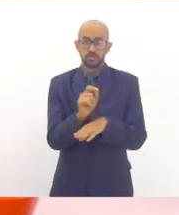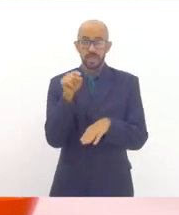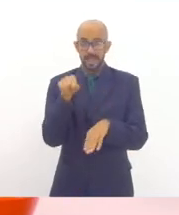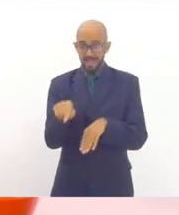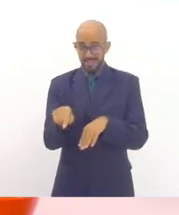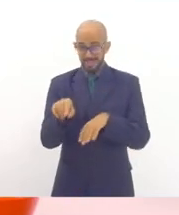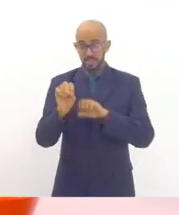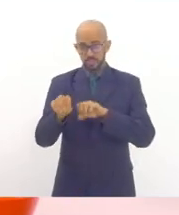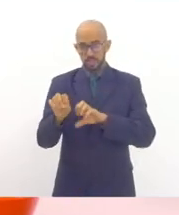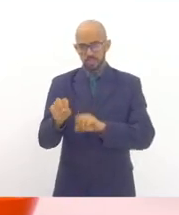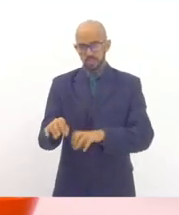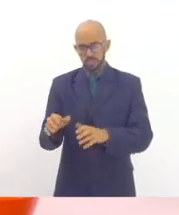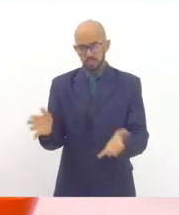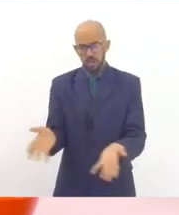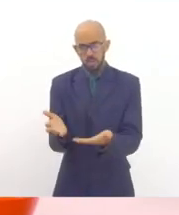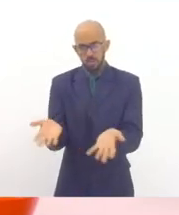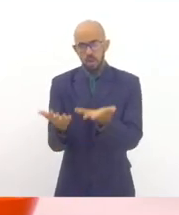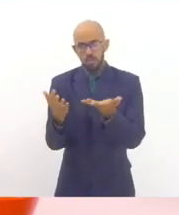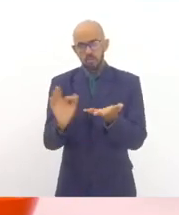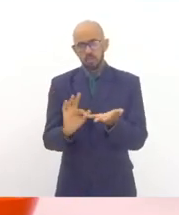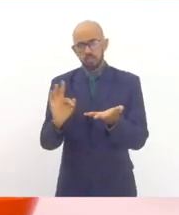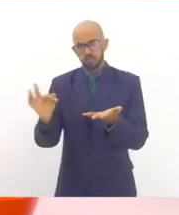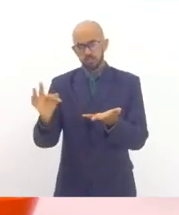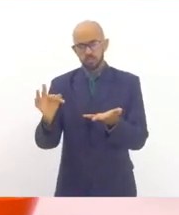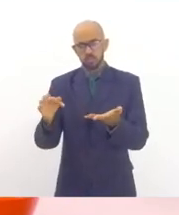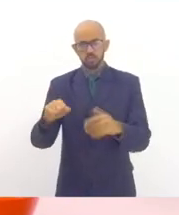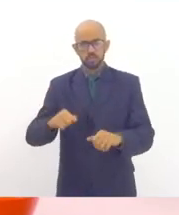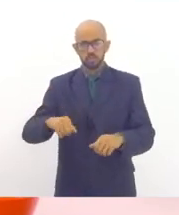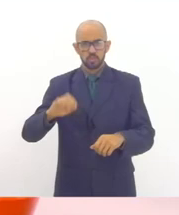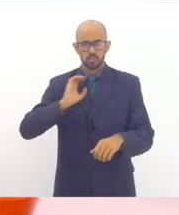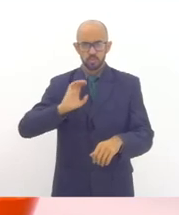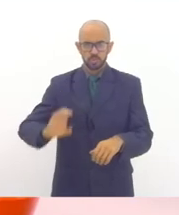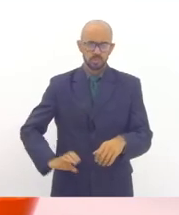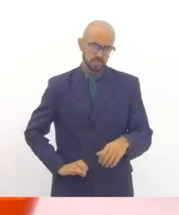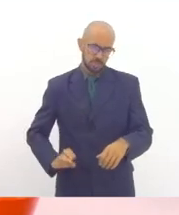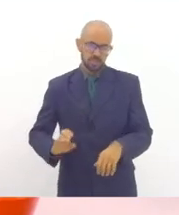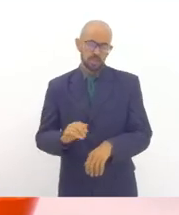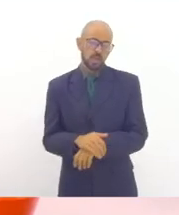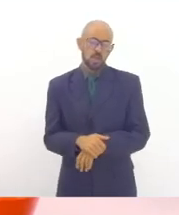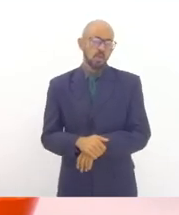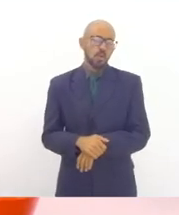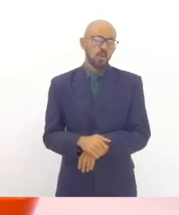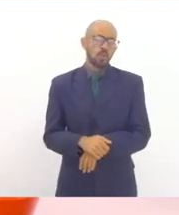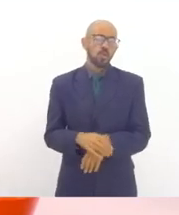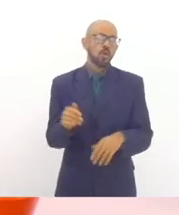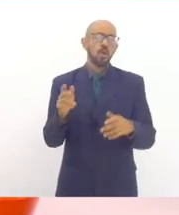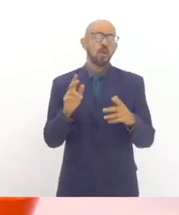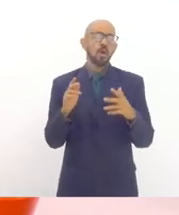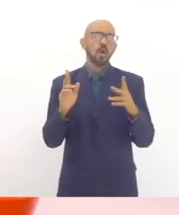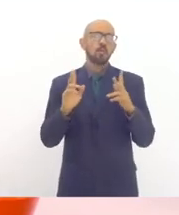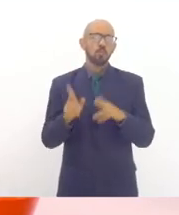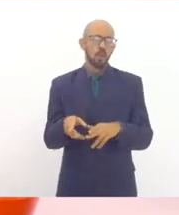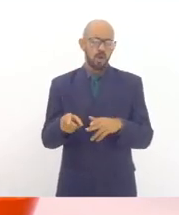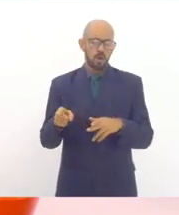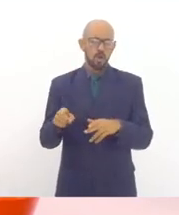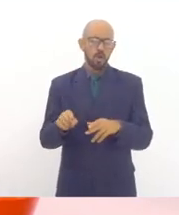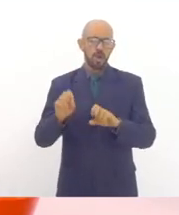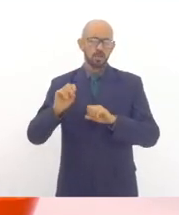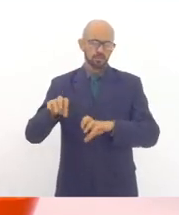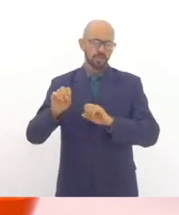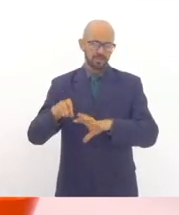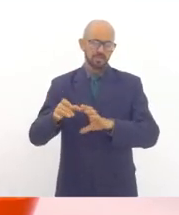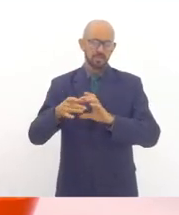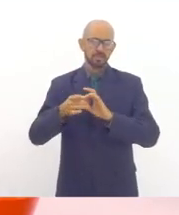educação promove o futuro exercício da cidadania, conforme preconiza a educação